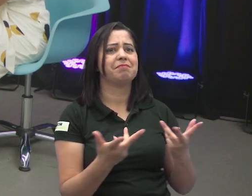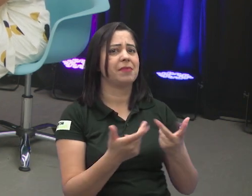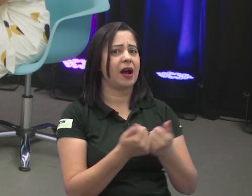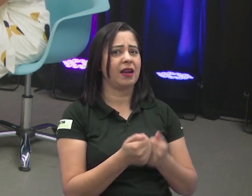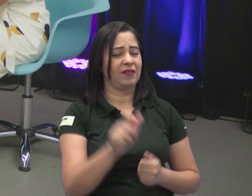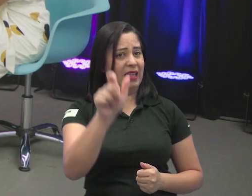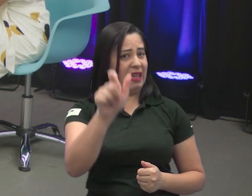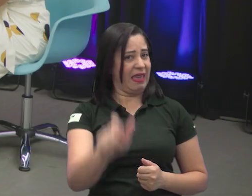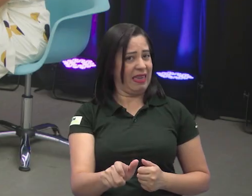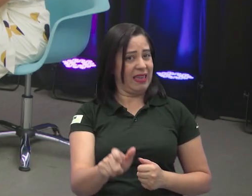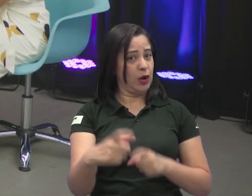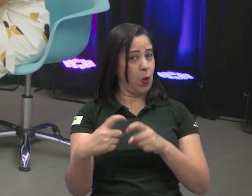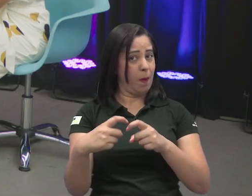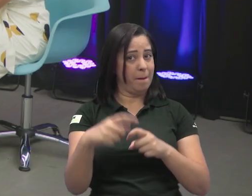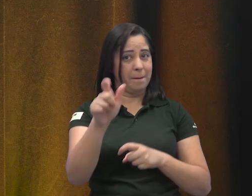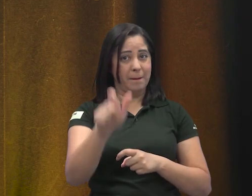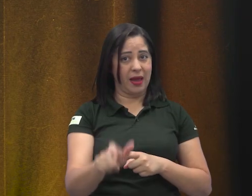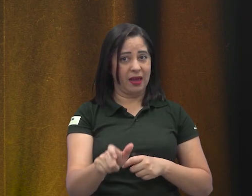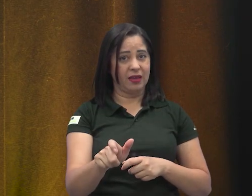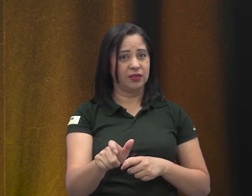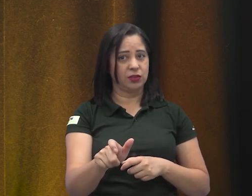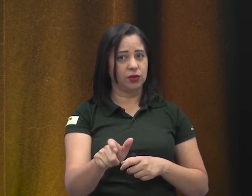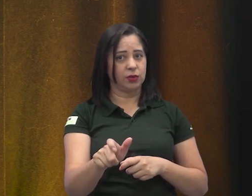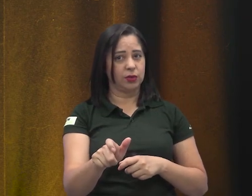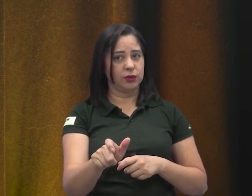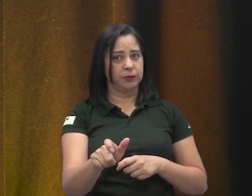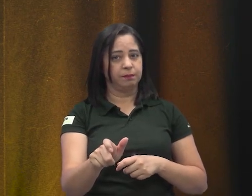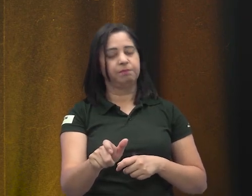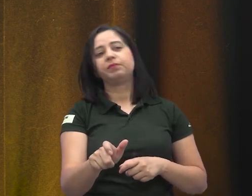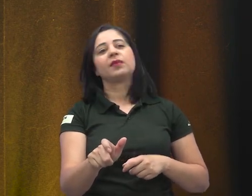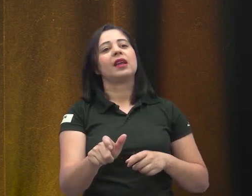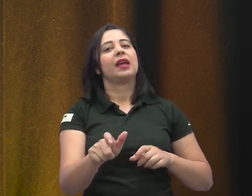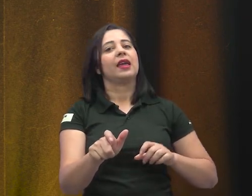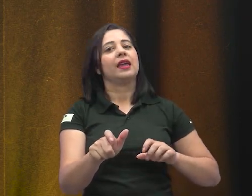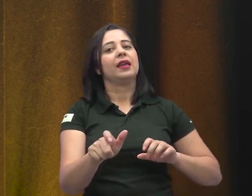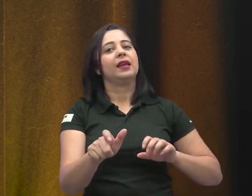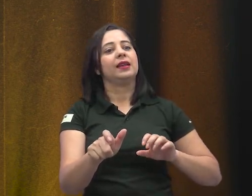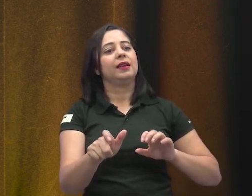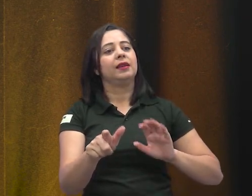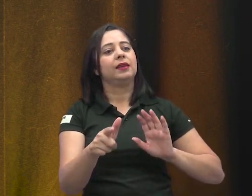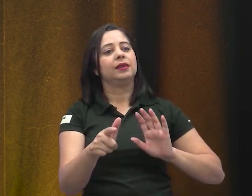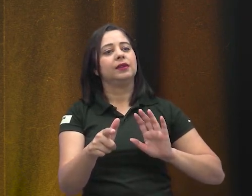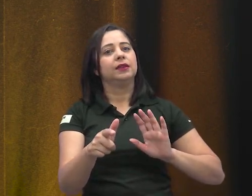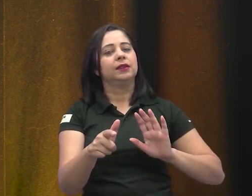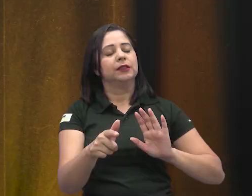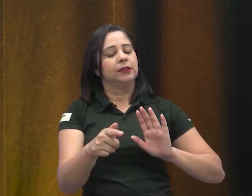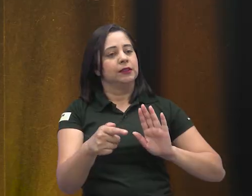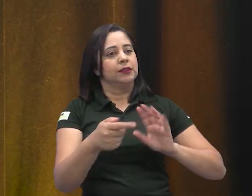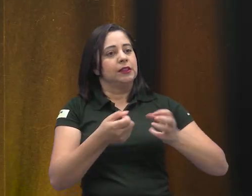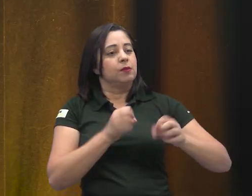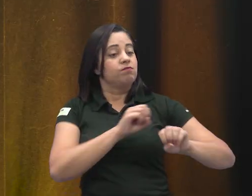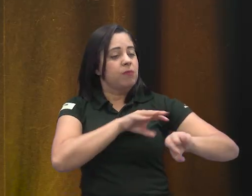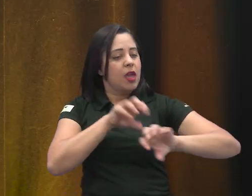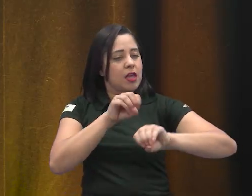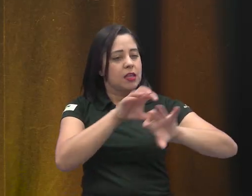maravilhoso. O doutor Mário Jorge, ele traz para essas pessoas que vão assistir um entendimento melhor